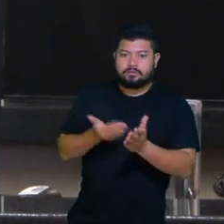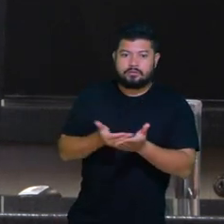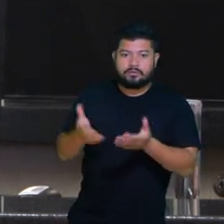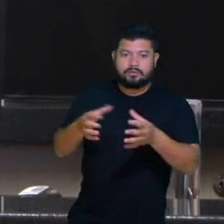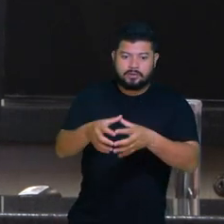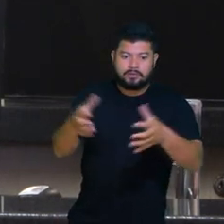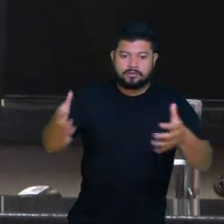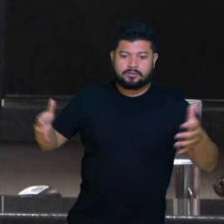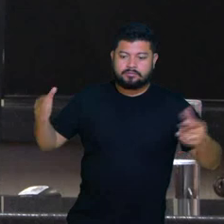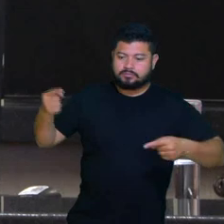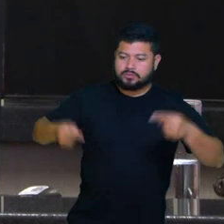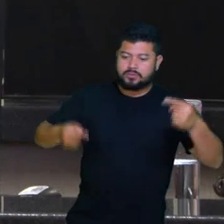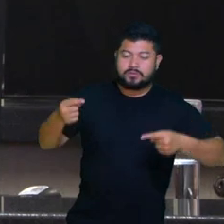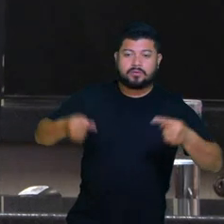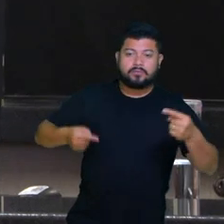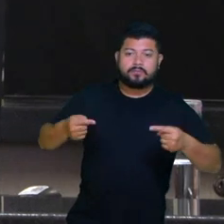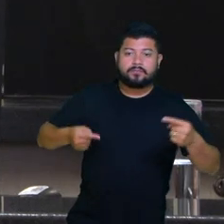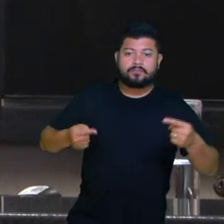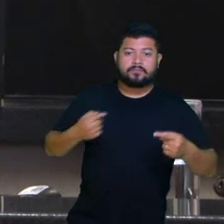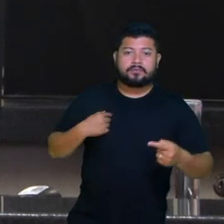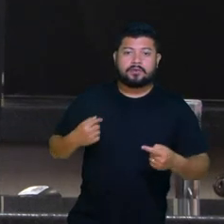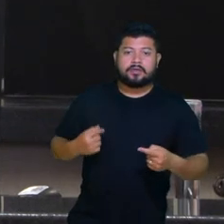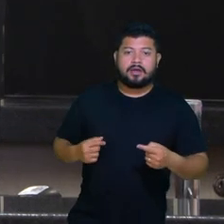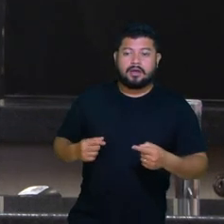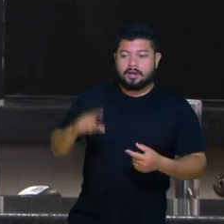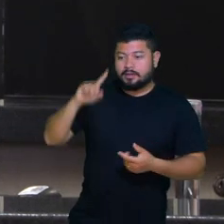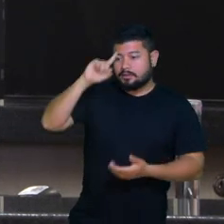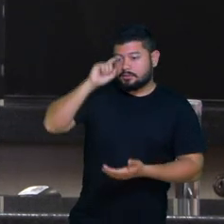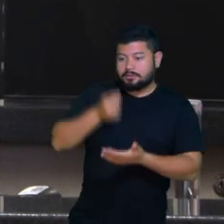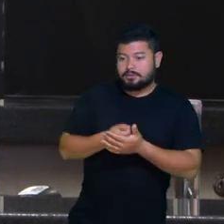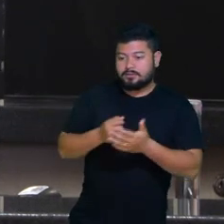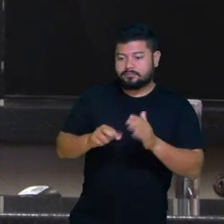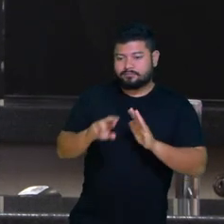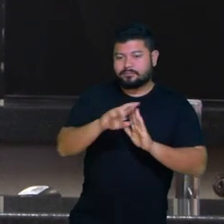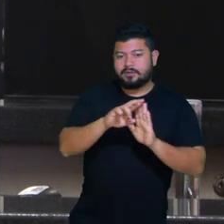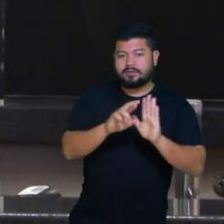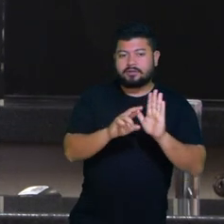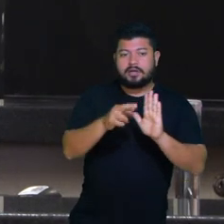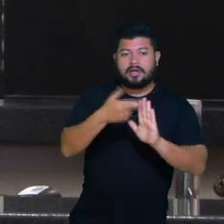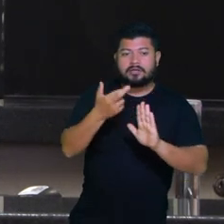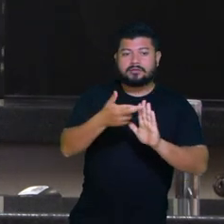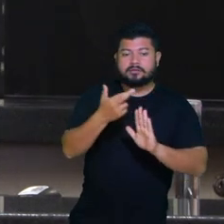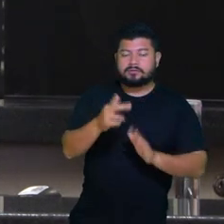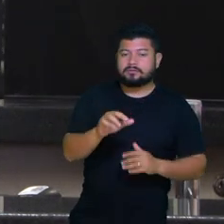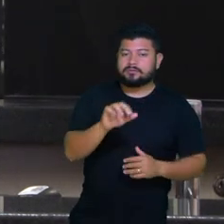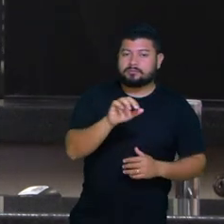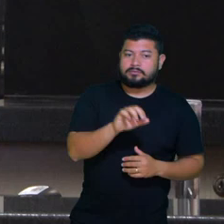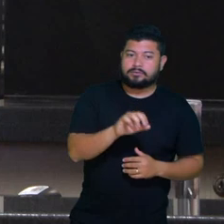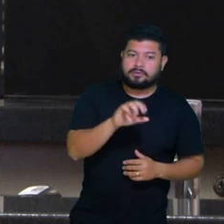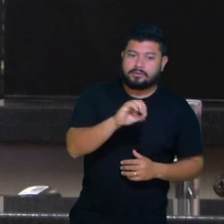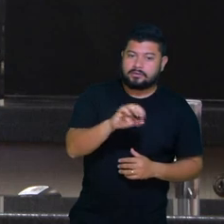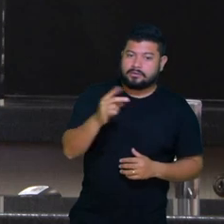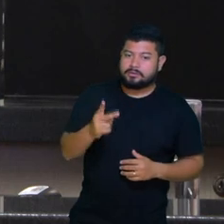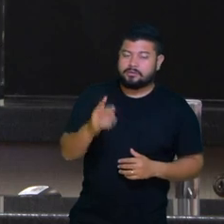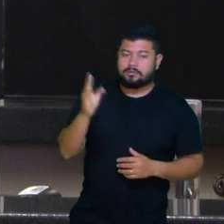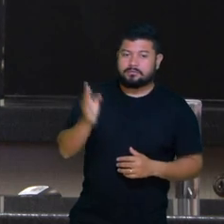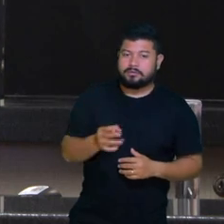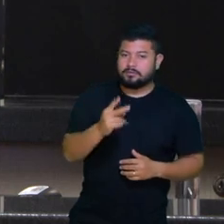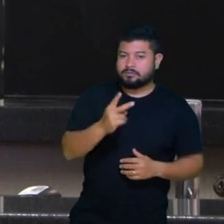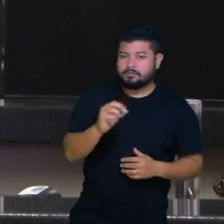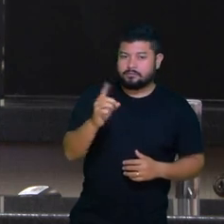resultaram então na resolução 02 de 2015 tá que foi uma resolução que